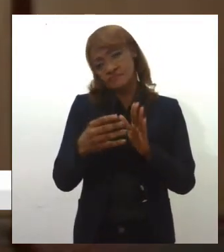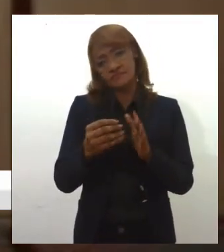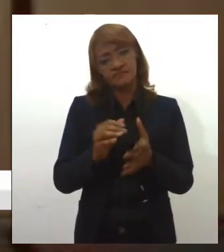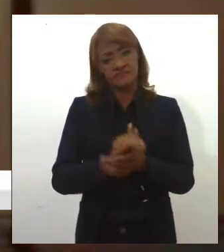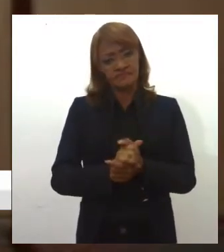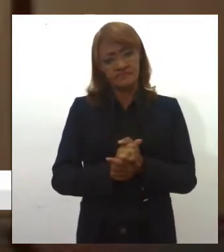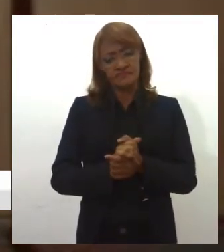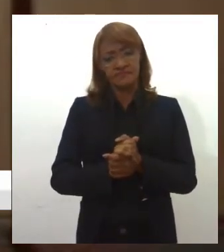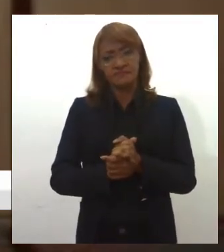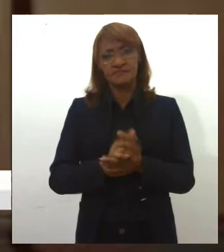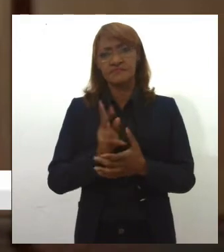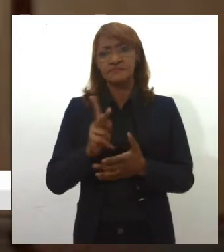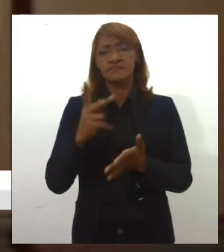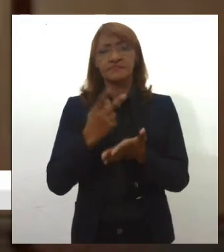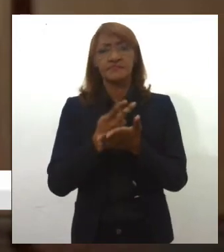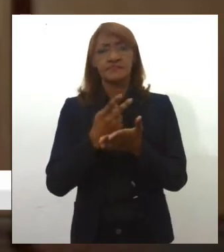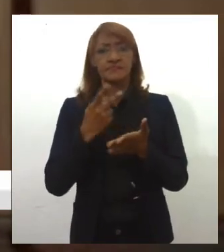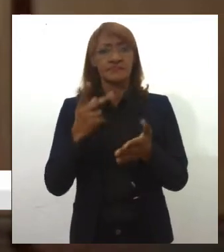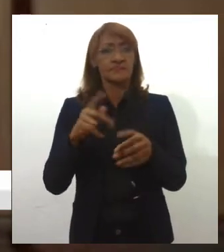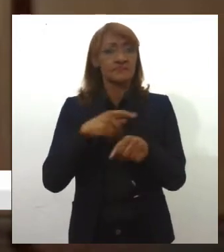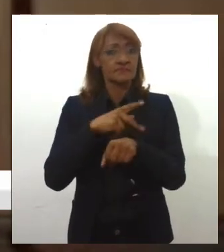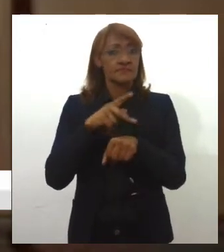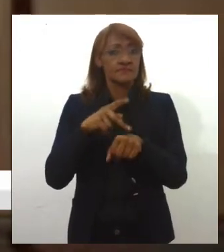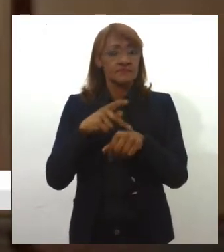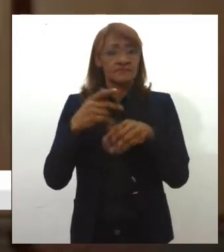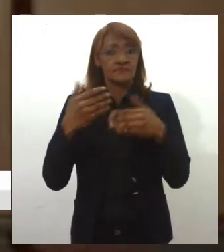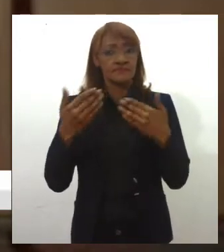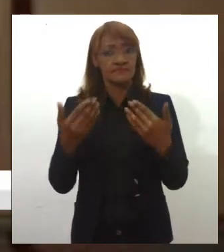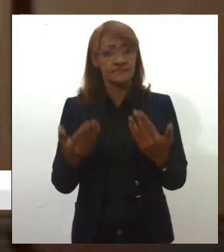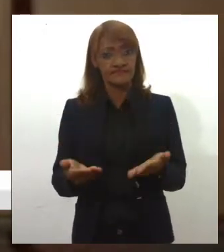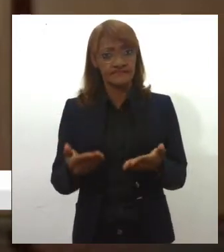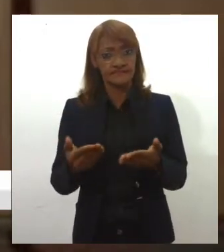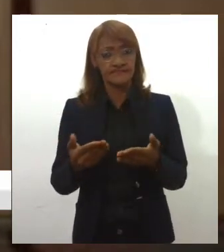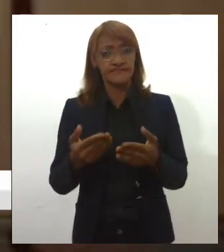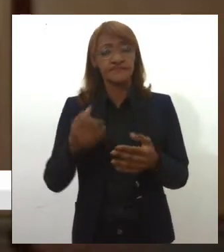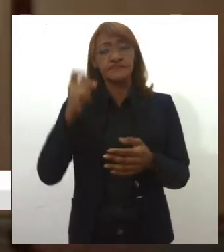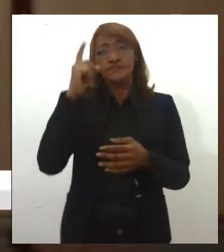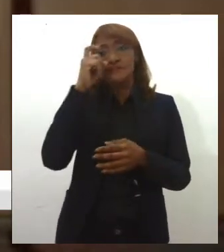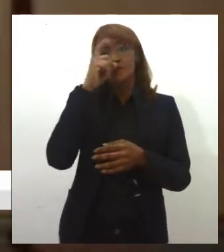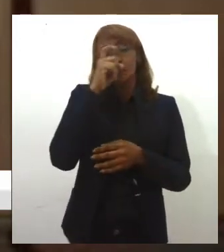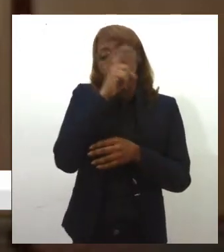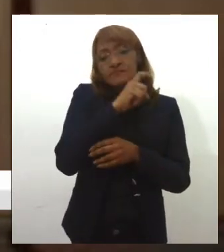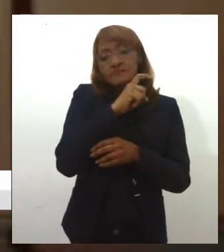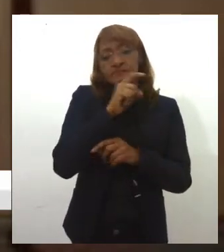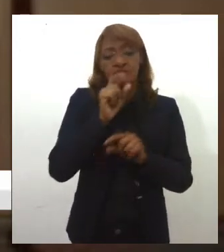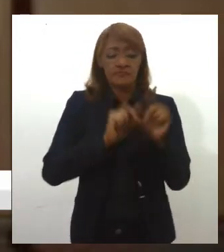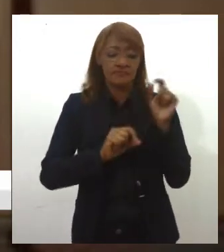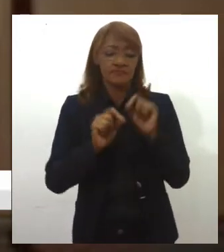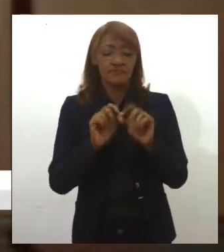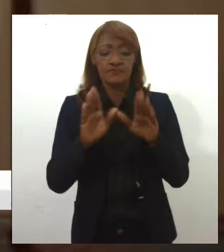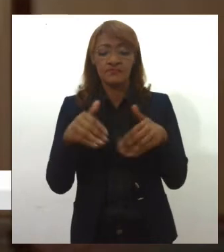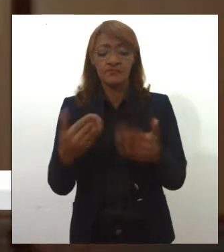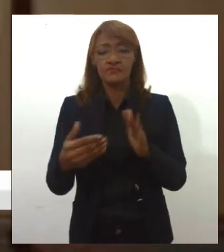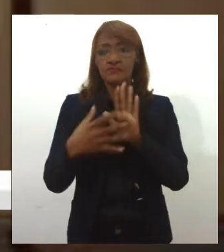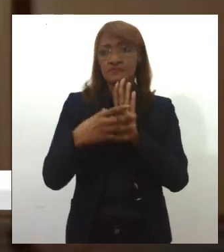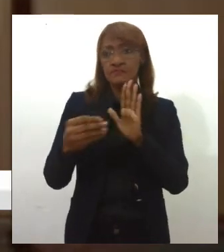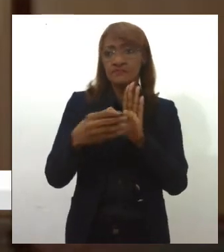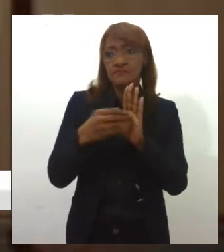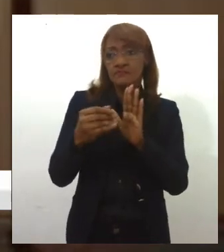geral, acontece no país inteiro. Então, é muito difícil estabelecer qual é o modelo adotado,